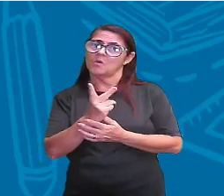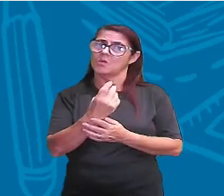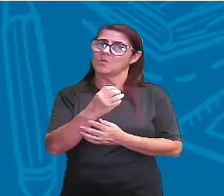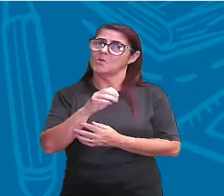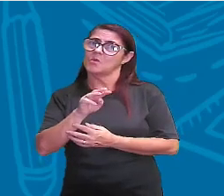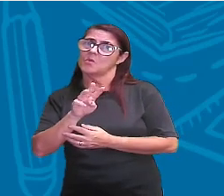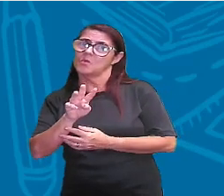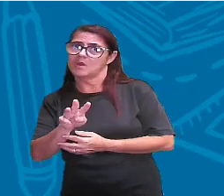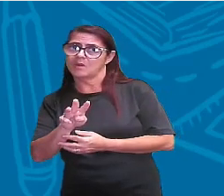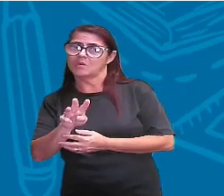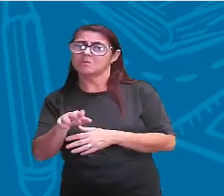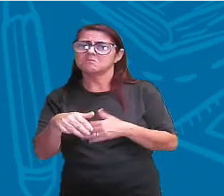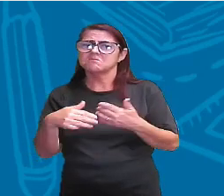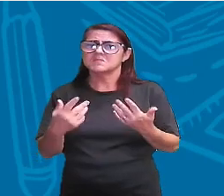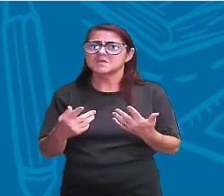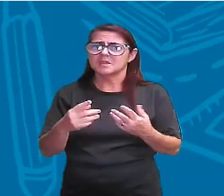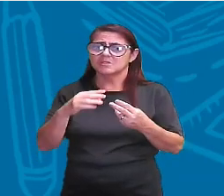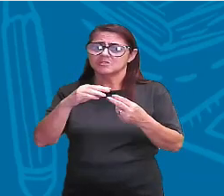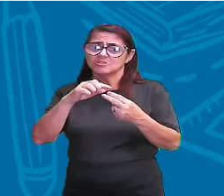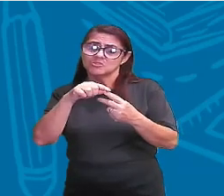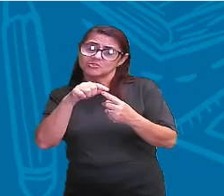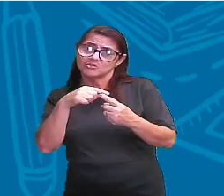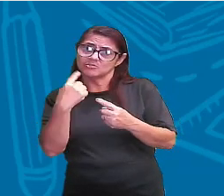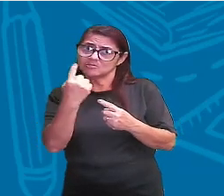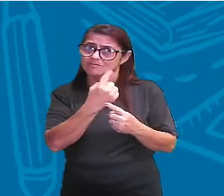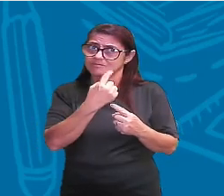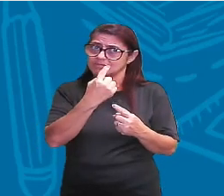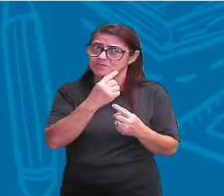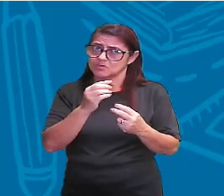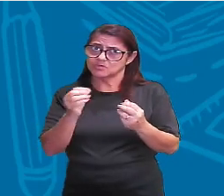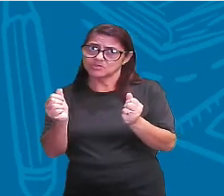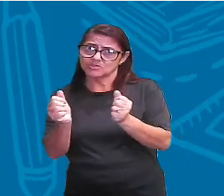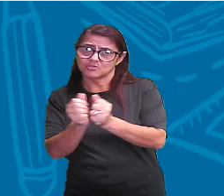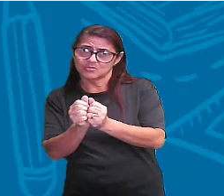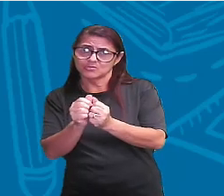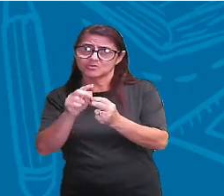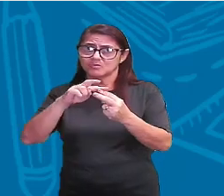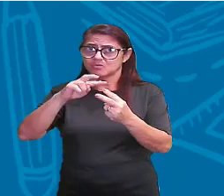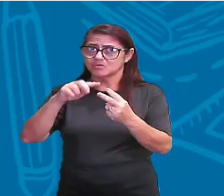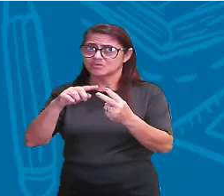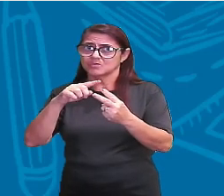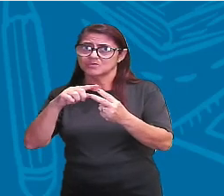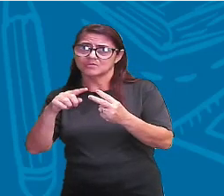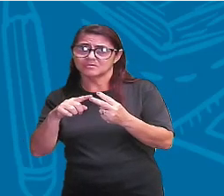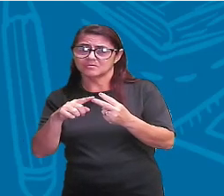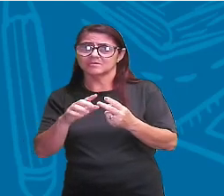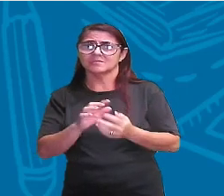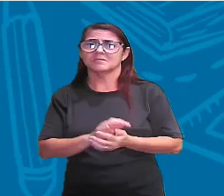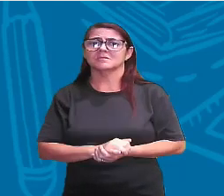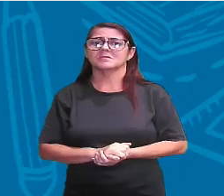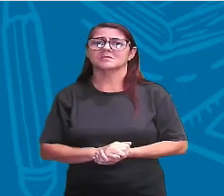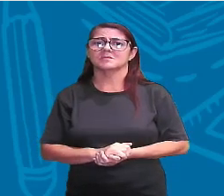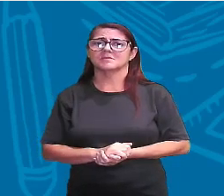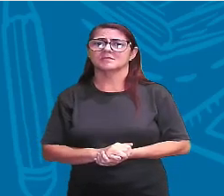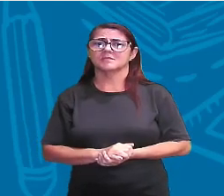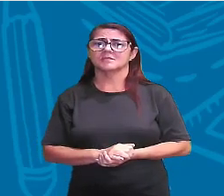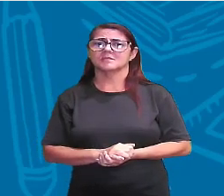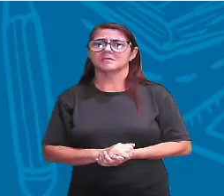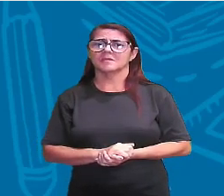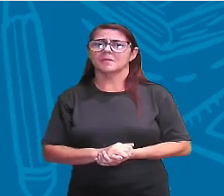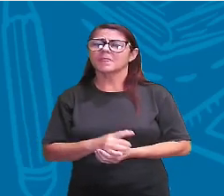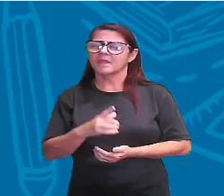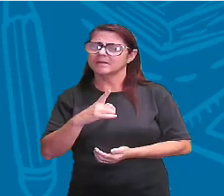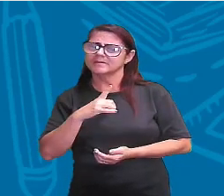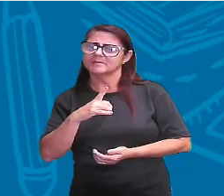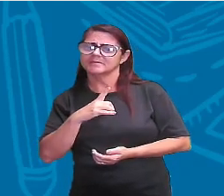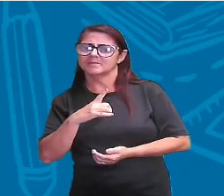estiver acompanhado de uma segunda palavra, ele pode variar. Então, atenção com esse how, certo? E aí a gente tem